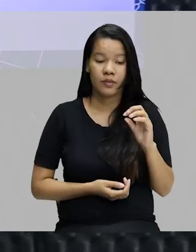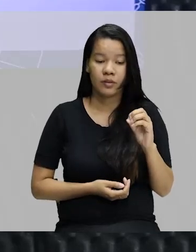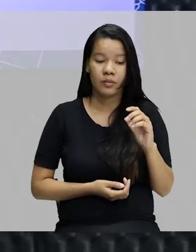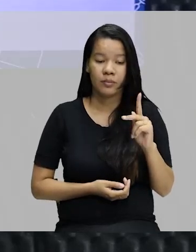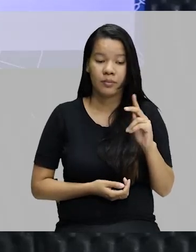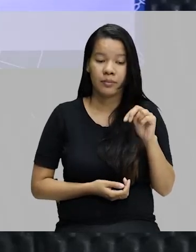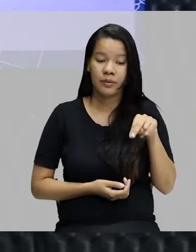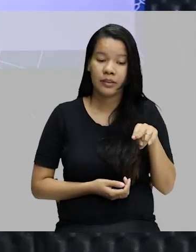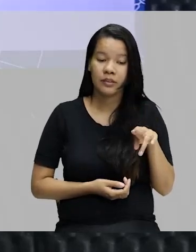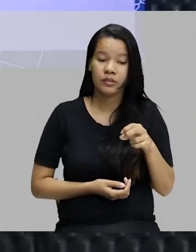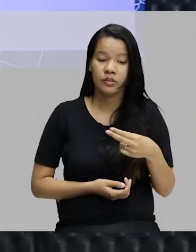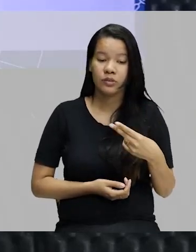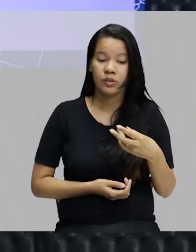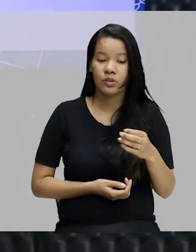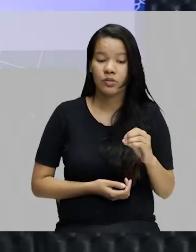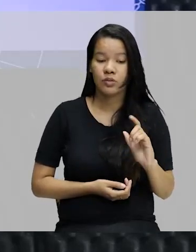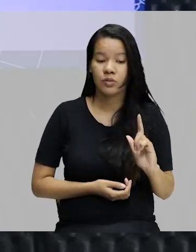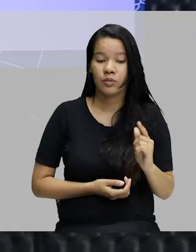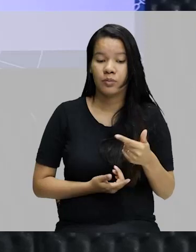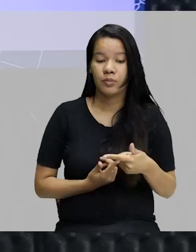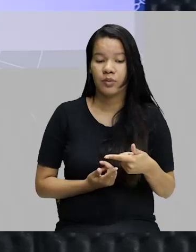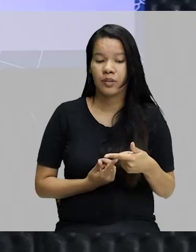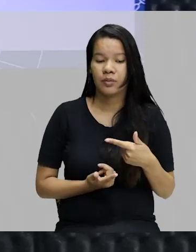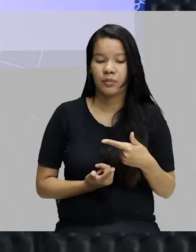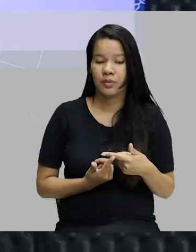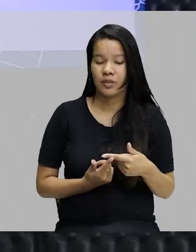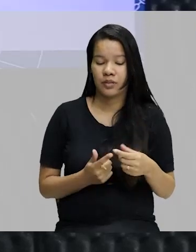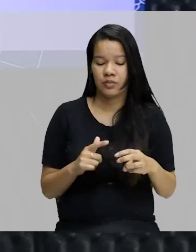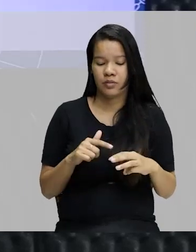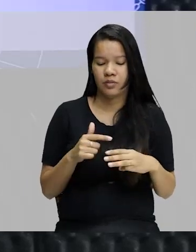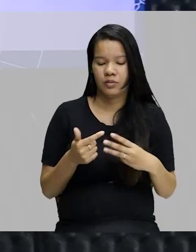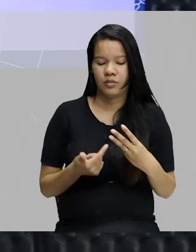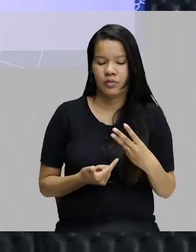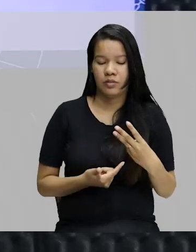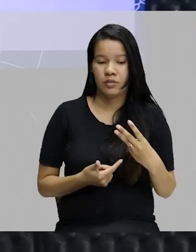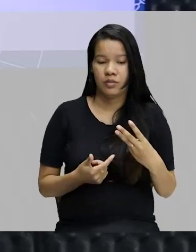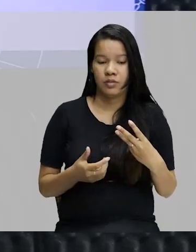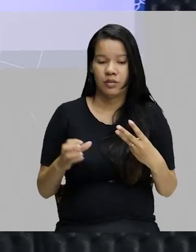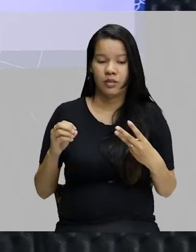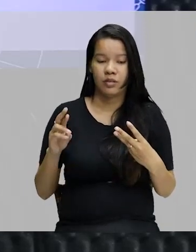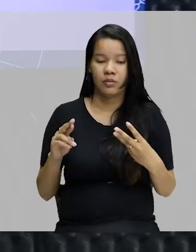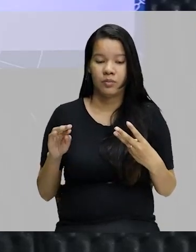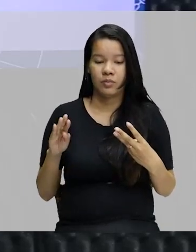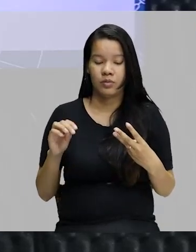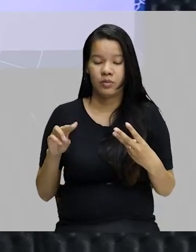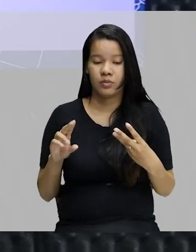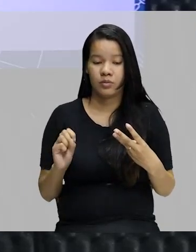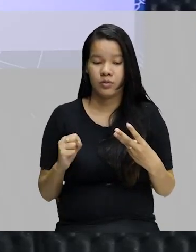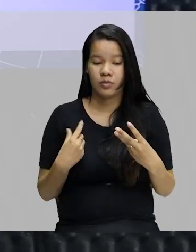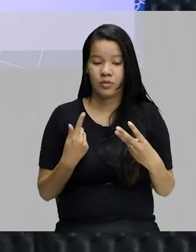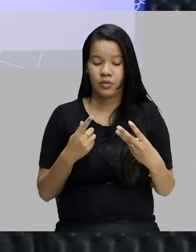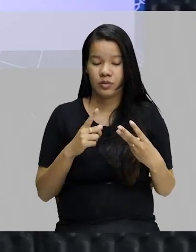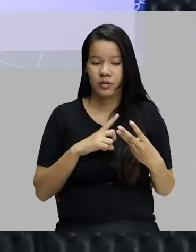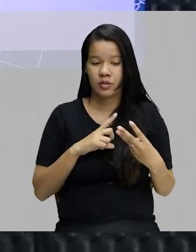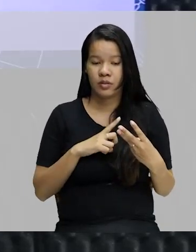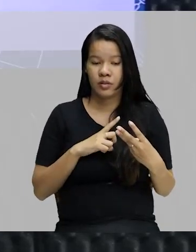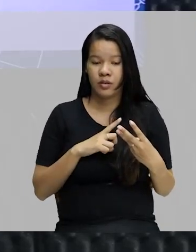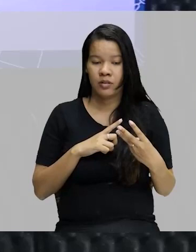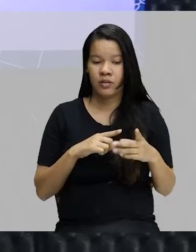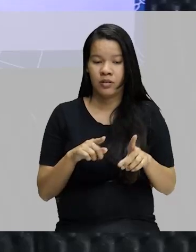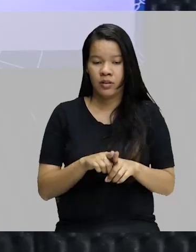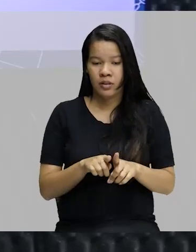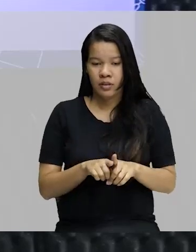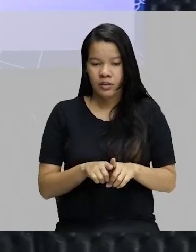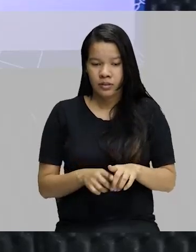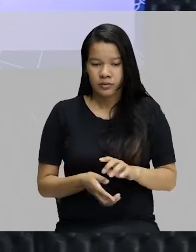propan 2-ol? São 3 carbonos, sendo que no carbono 2, ó, nós temos a presença da